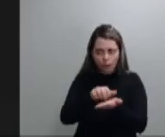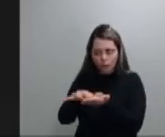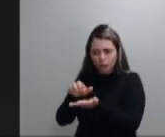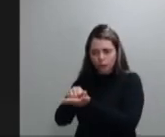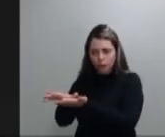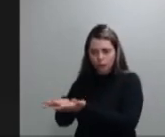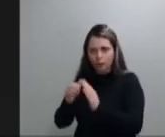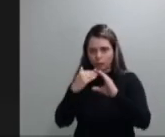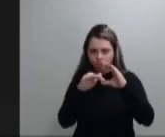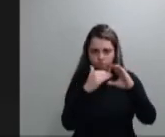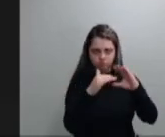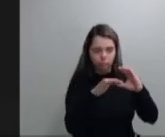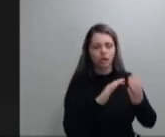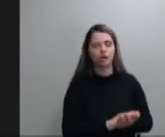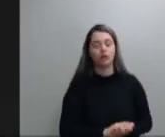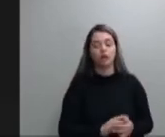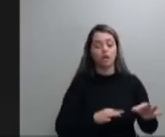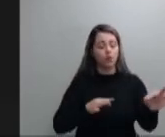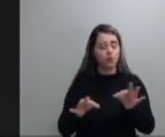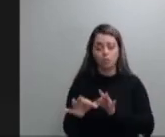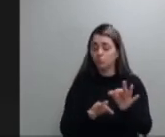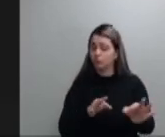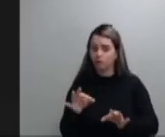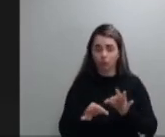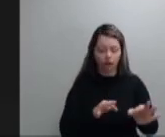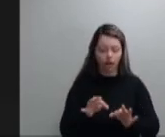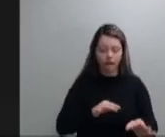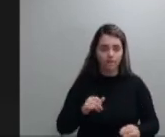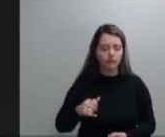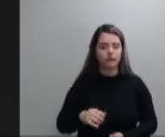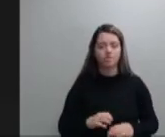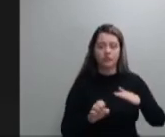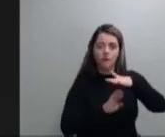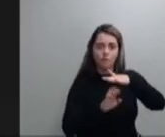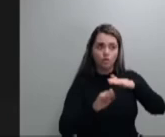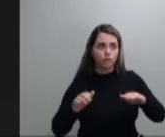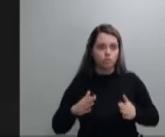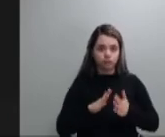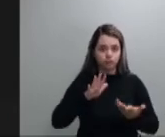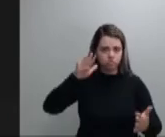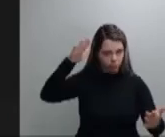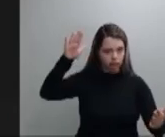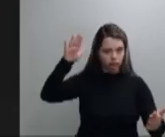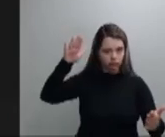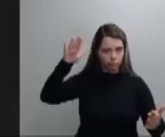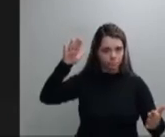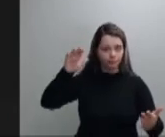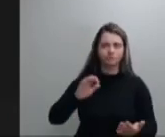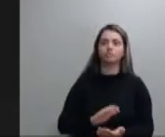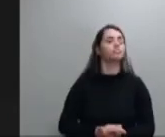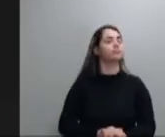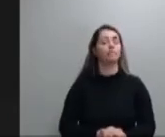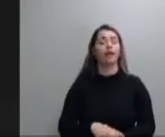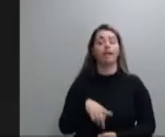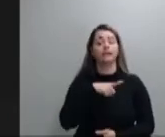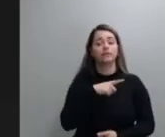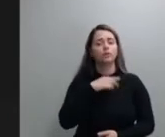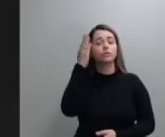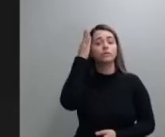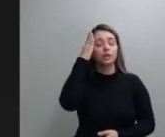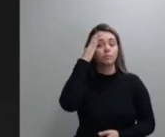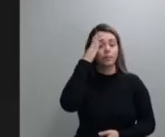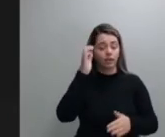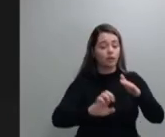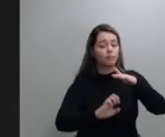de controlar as macroempresas isso não tem dúvida nenhuma dúvida o que devemos saber é se esta empresa aqui